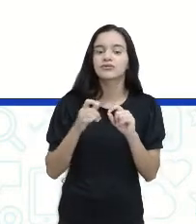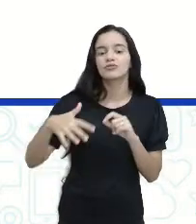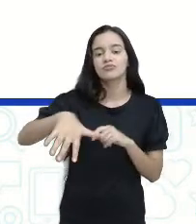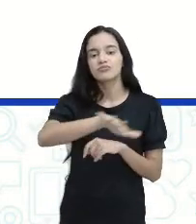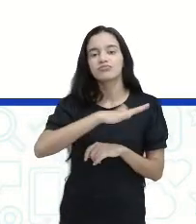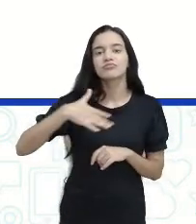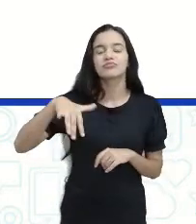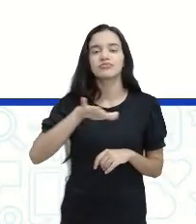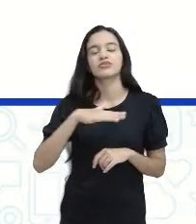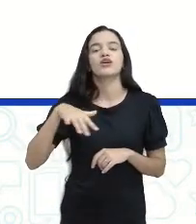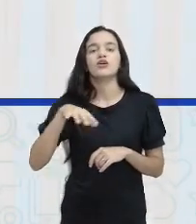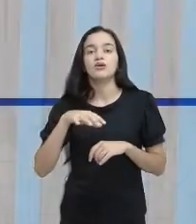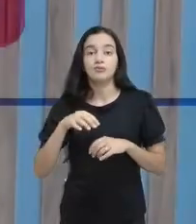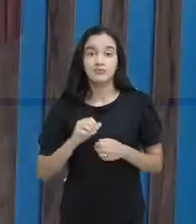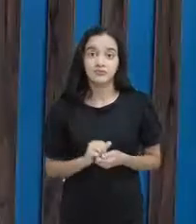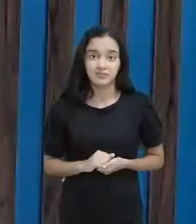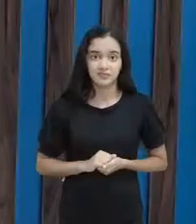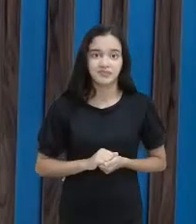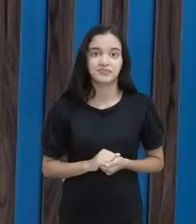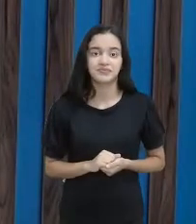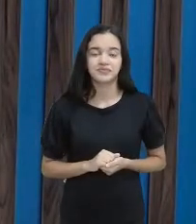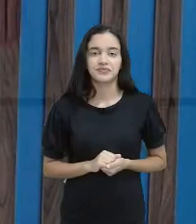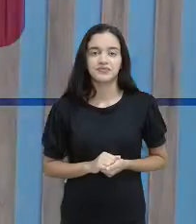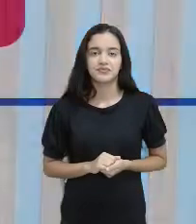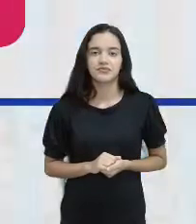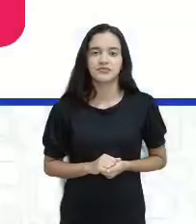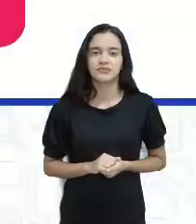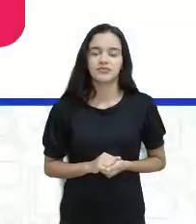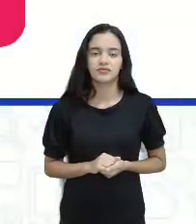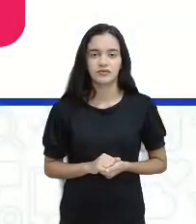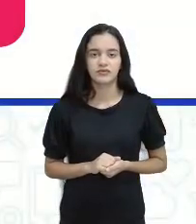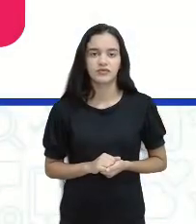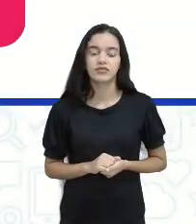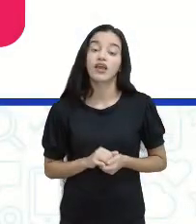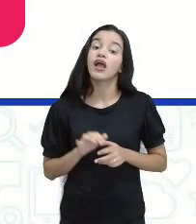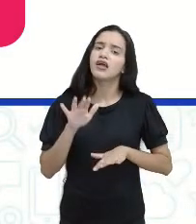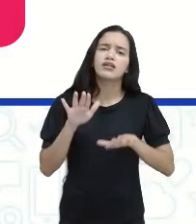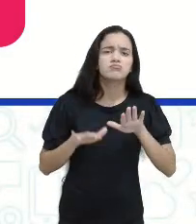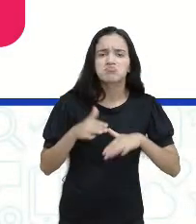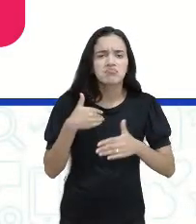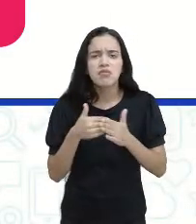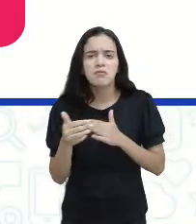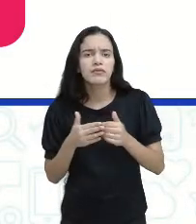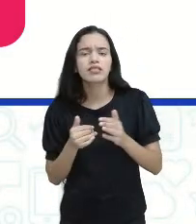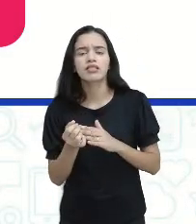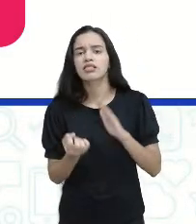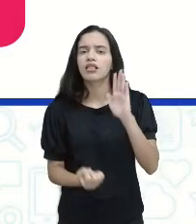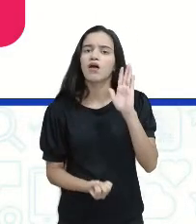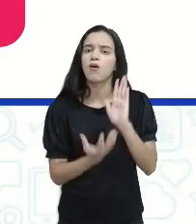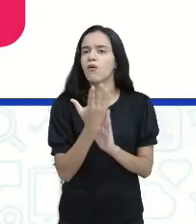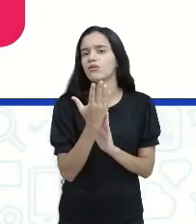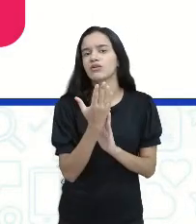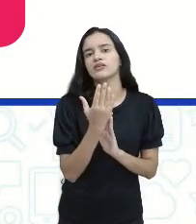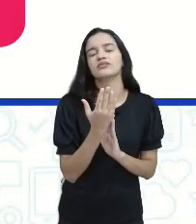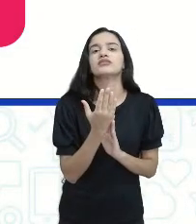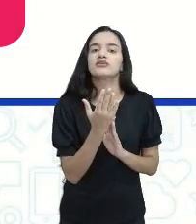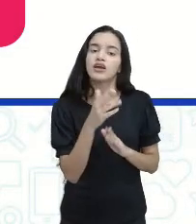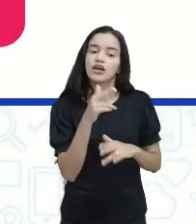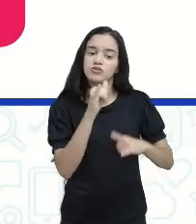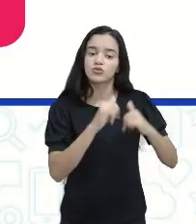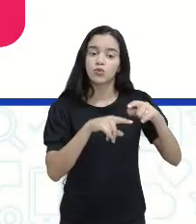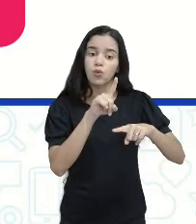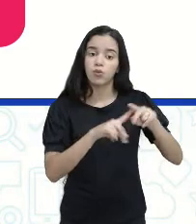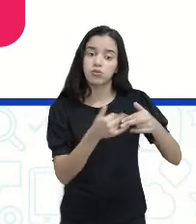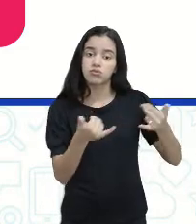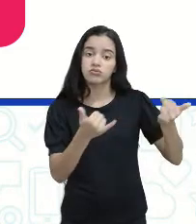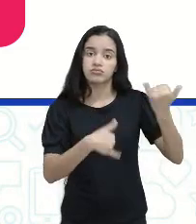né, empoeirada e tudo mais, tá certo? E aí, independente, gente, da origem do elemento químico, é